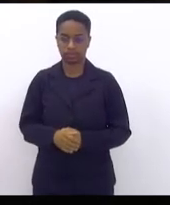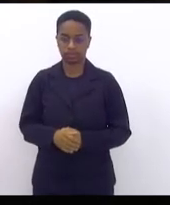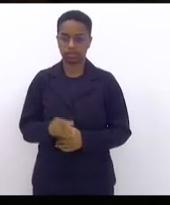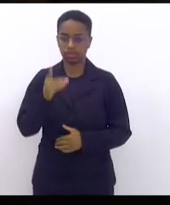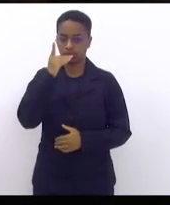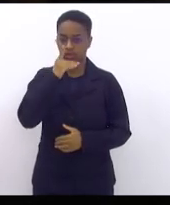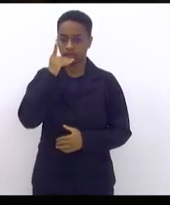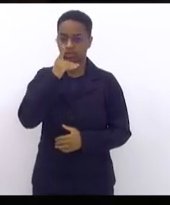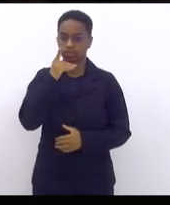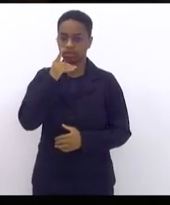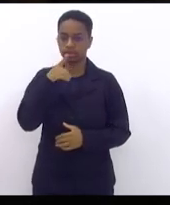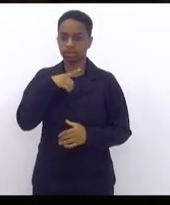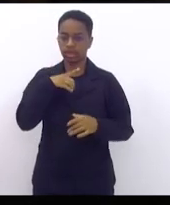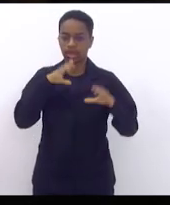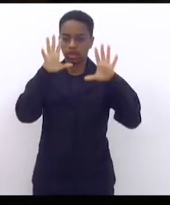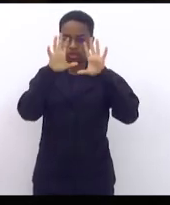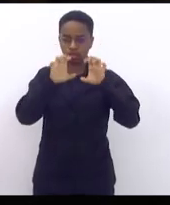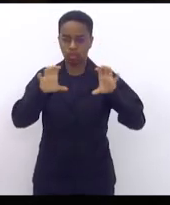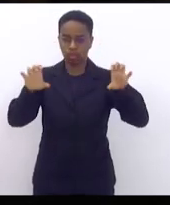até nublado.